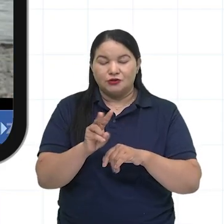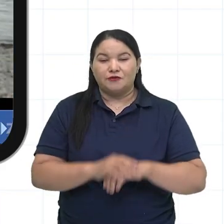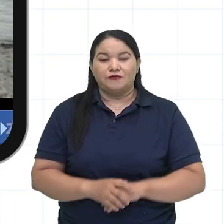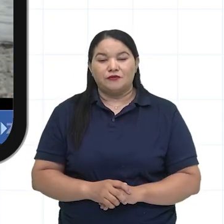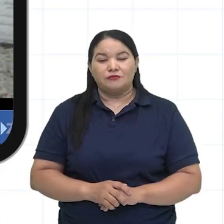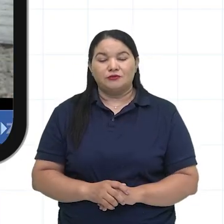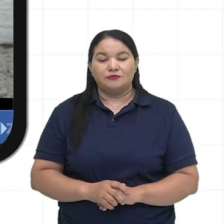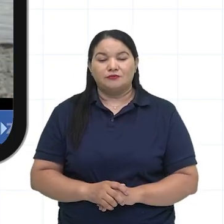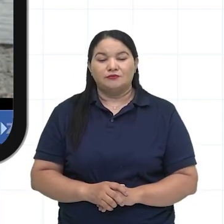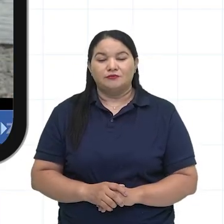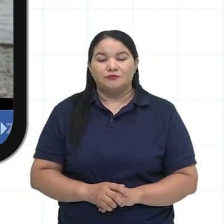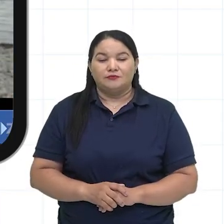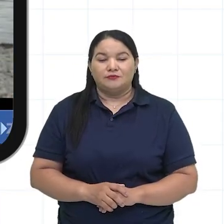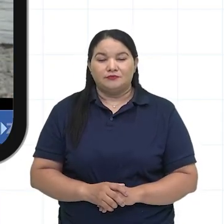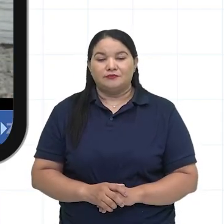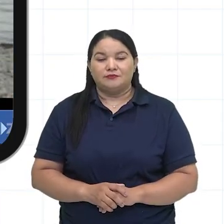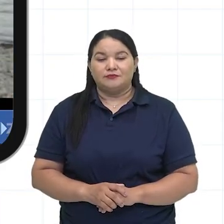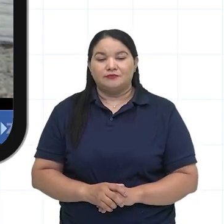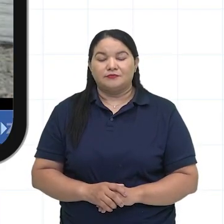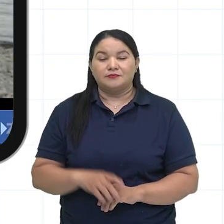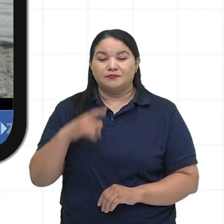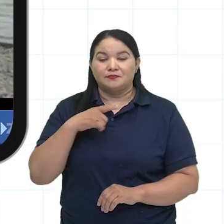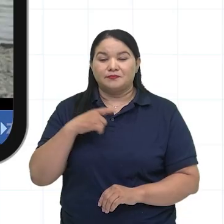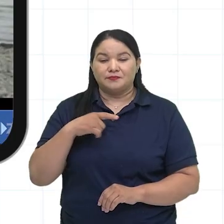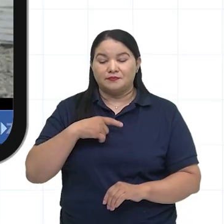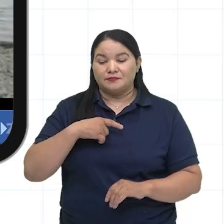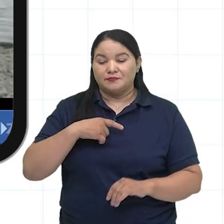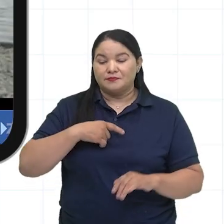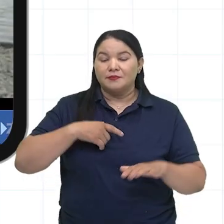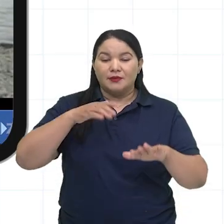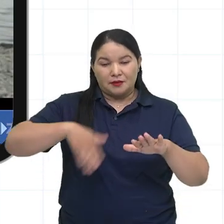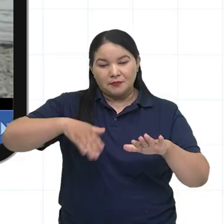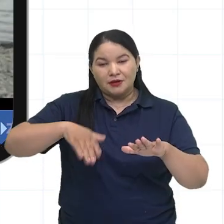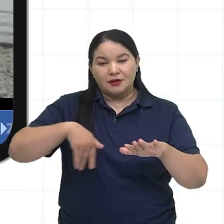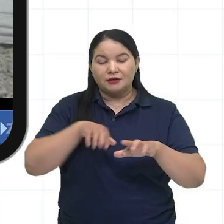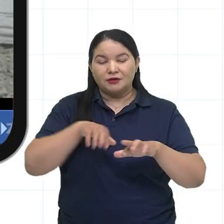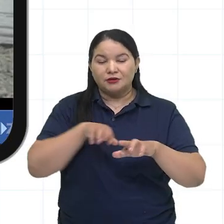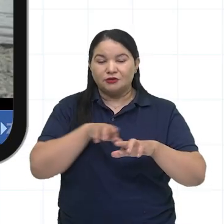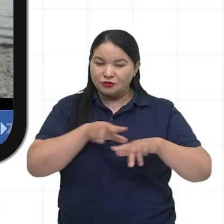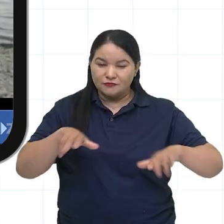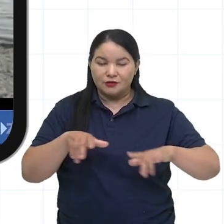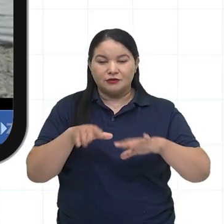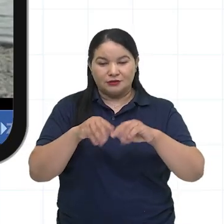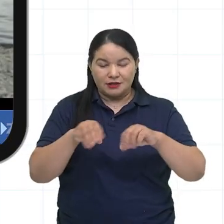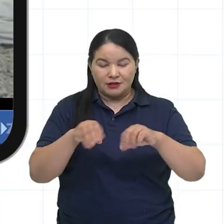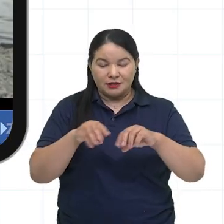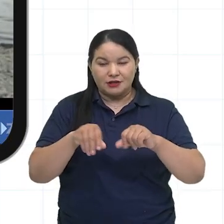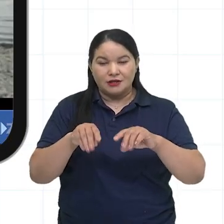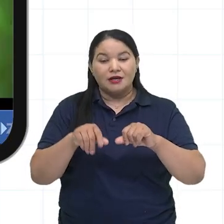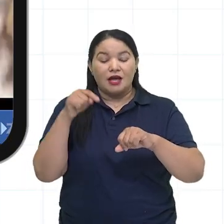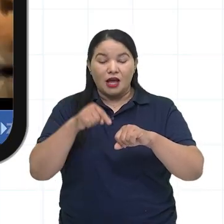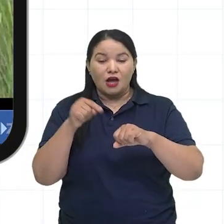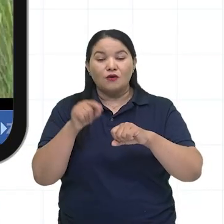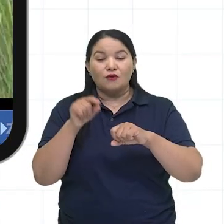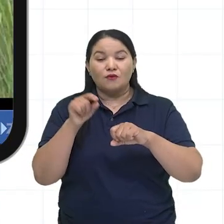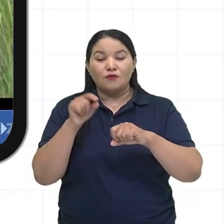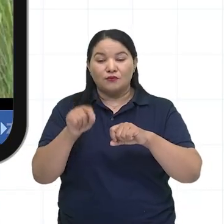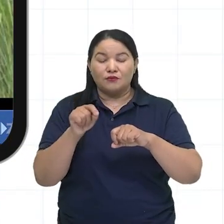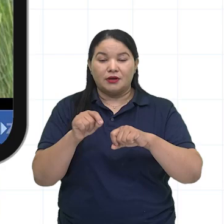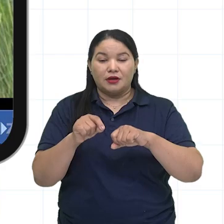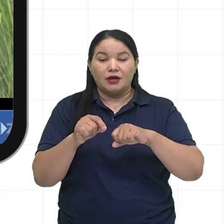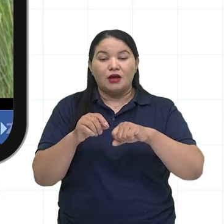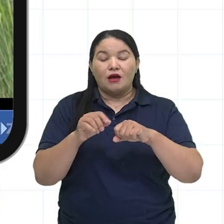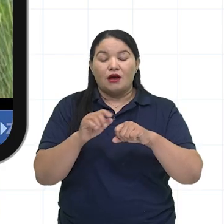né, que compõe aí as nossas praias, na verdade, eles são o quê? Sedimentos de